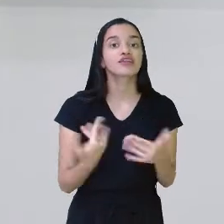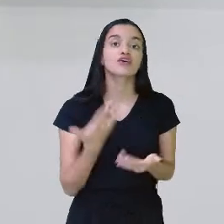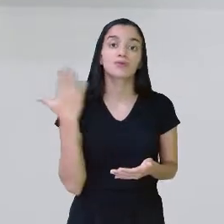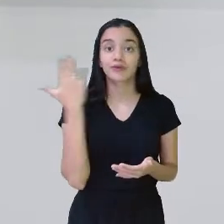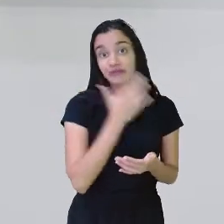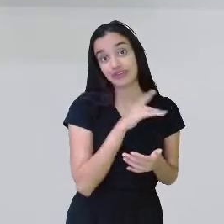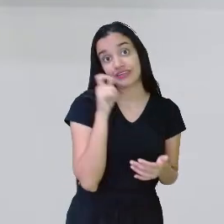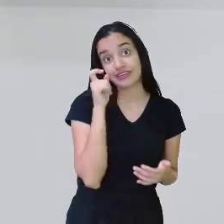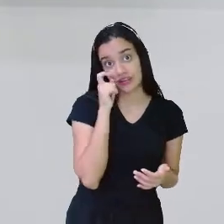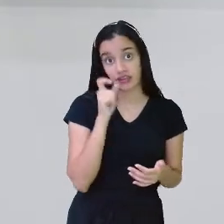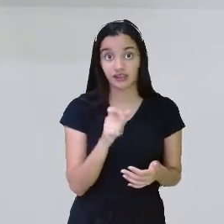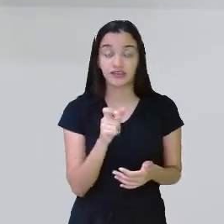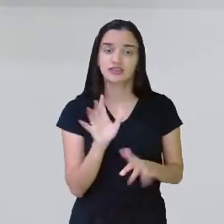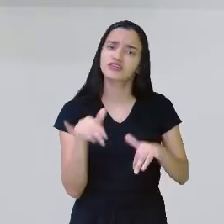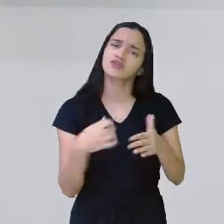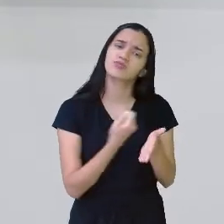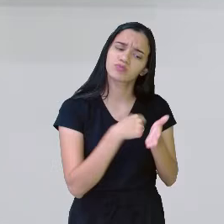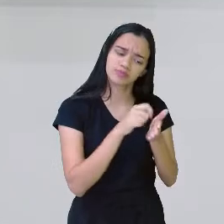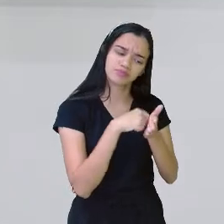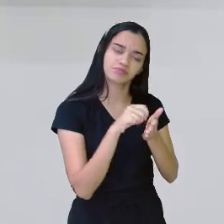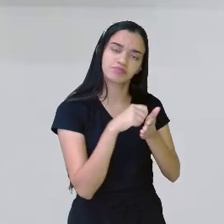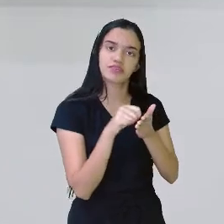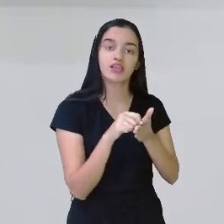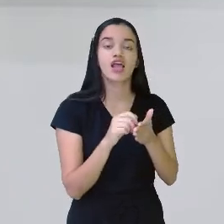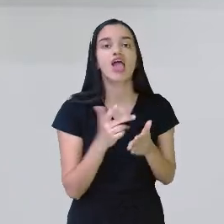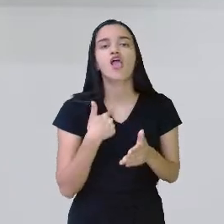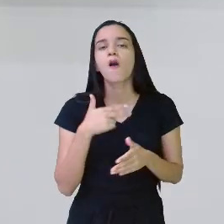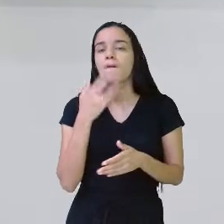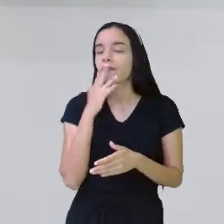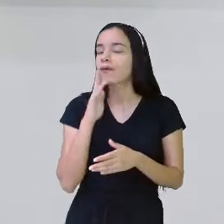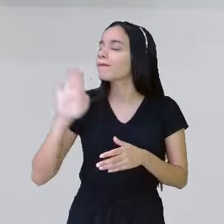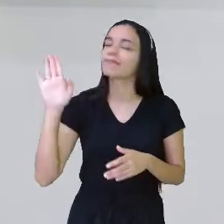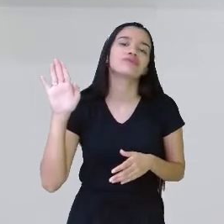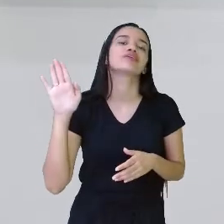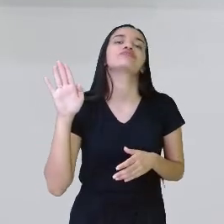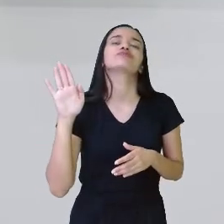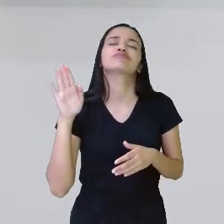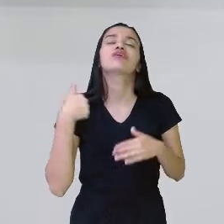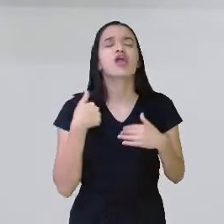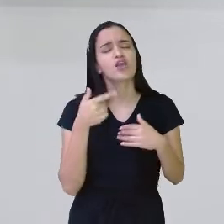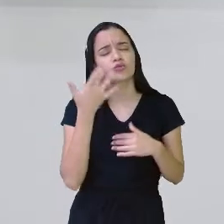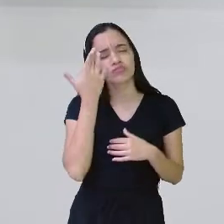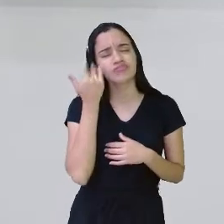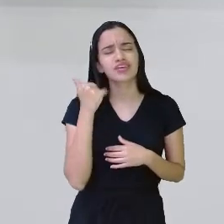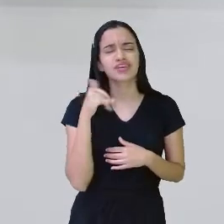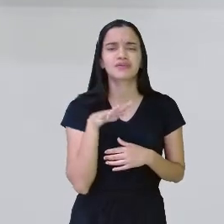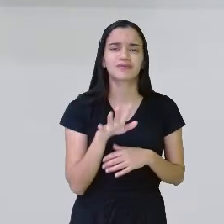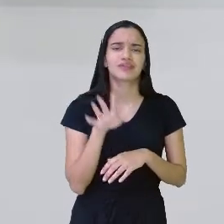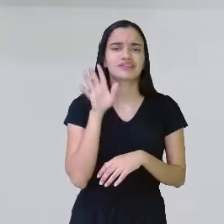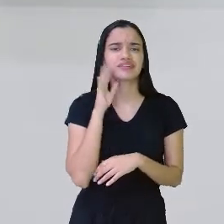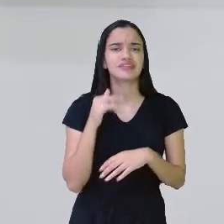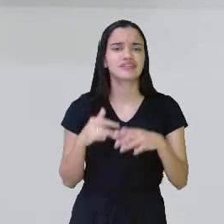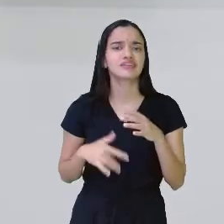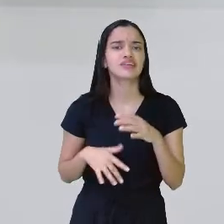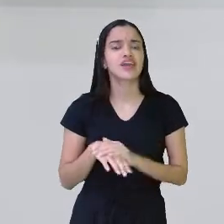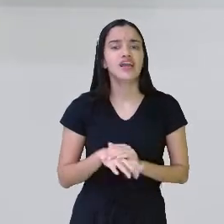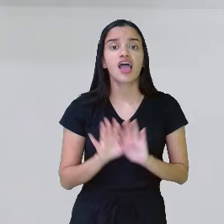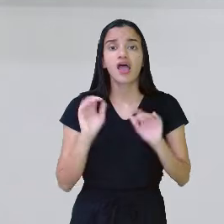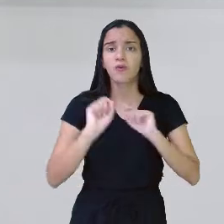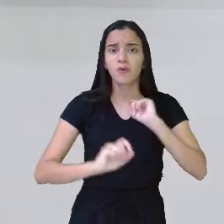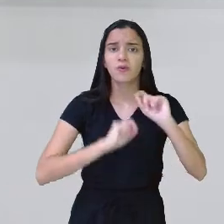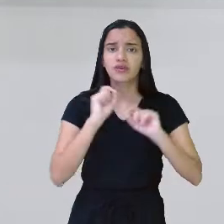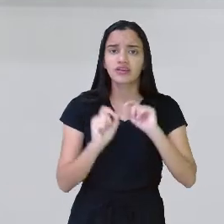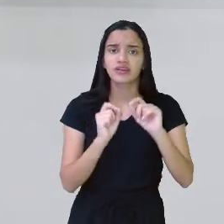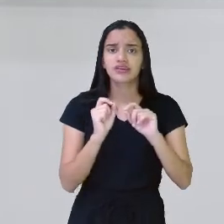o interesse. Então, escrevam. Juro que não faz mal. Eu sei que parece chato, eu sei que parece cansativo, mas a gente